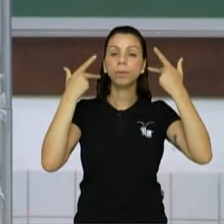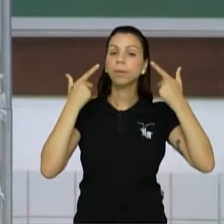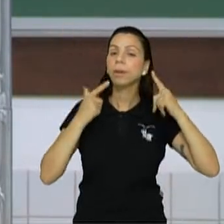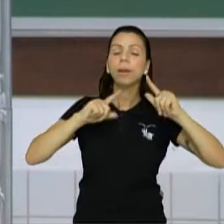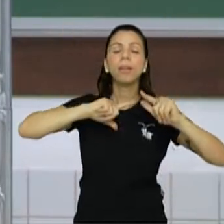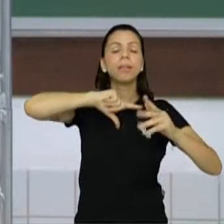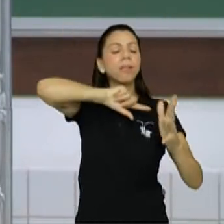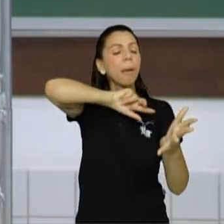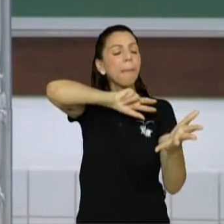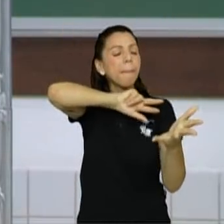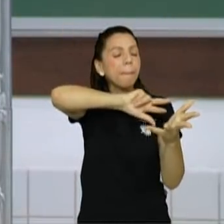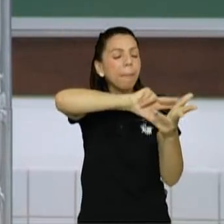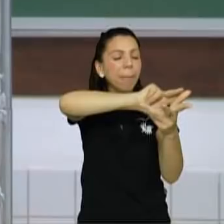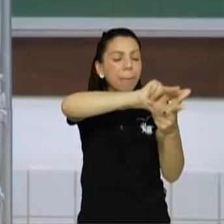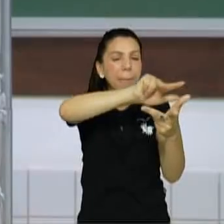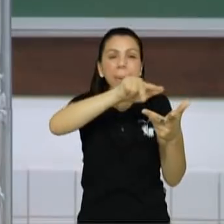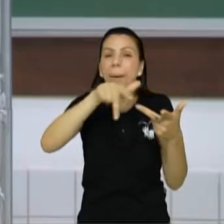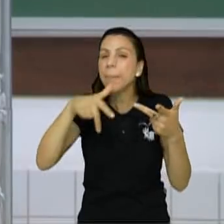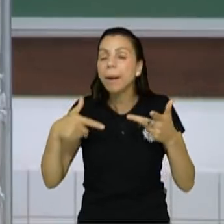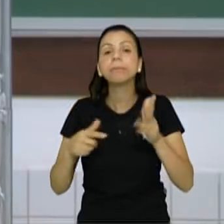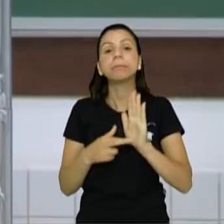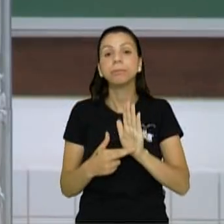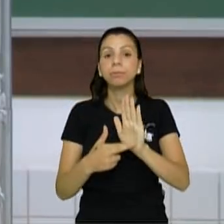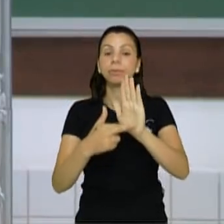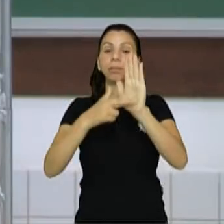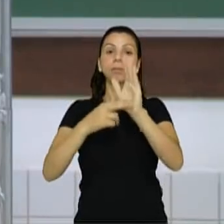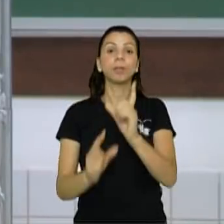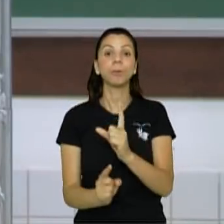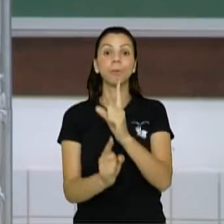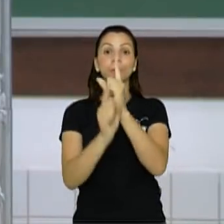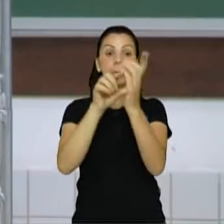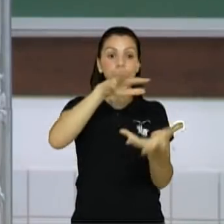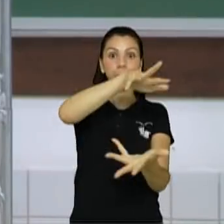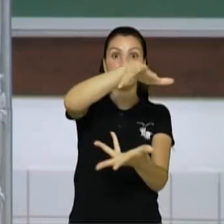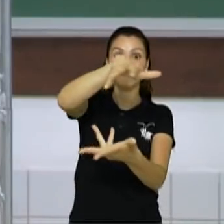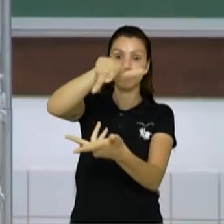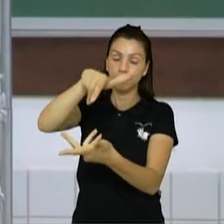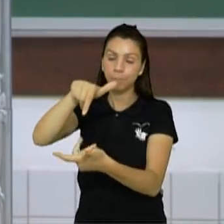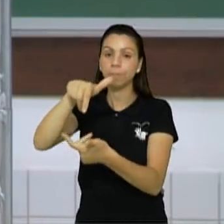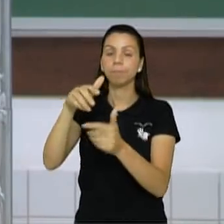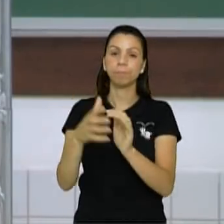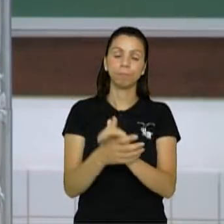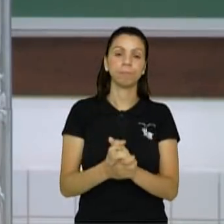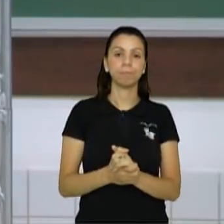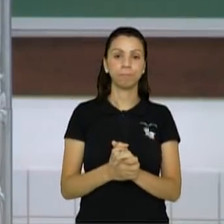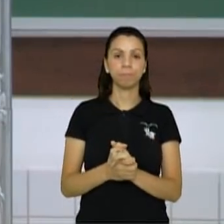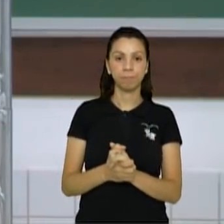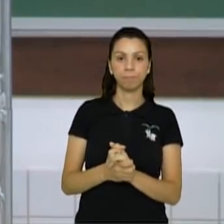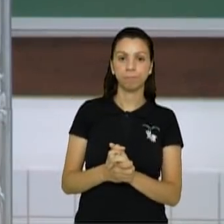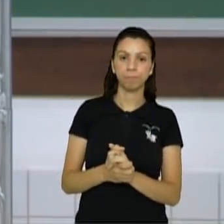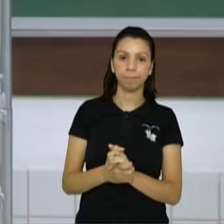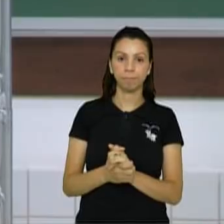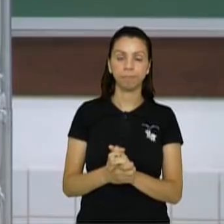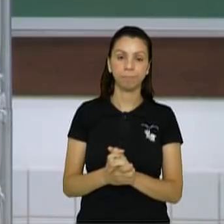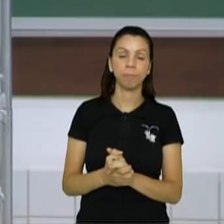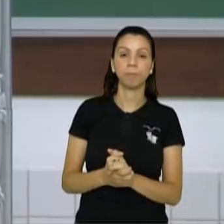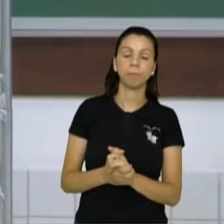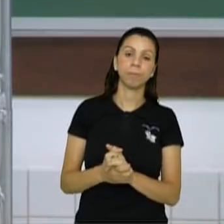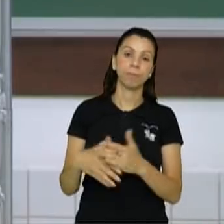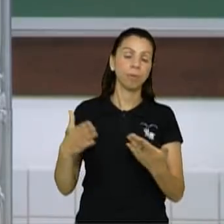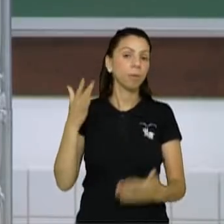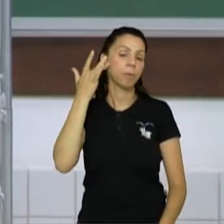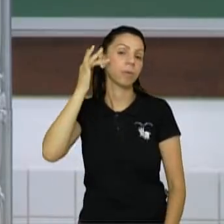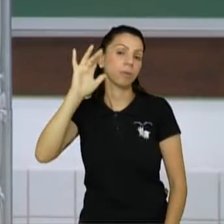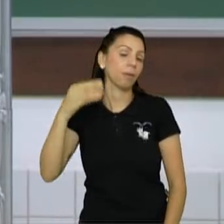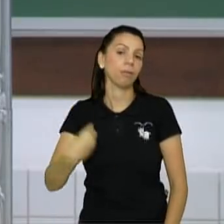maior quantidade de representantes que você vai encontrar no universo. Talvez na Terra. No universo seria uma utopia falar, porque a gente não sabe